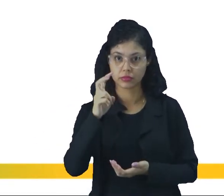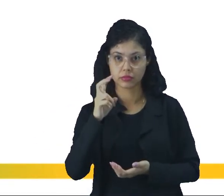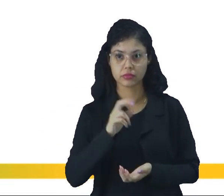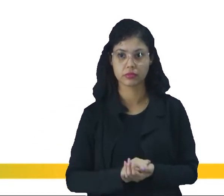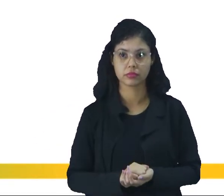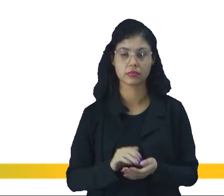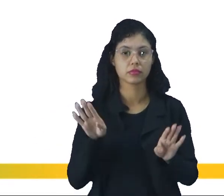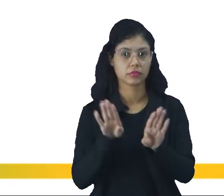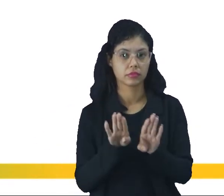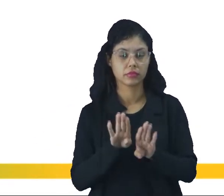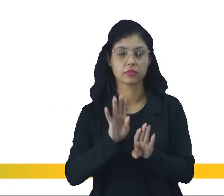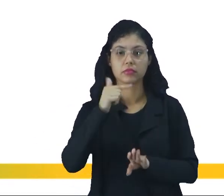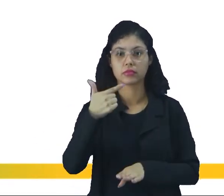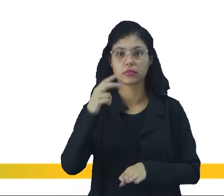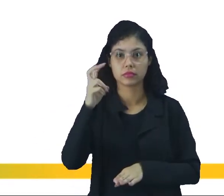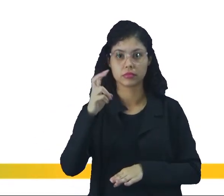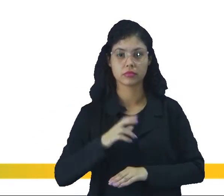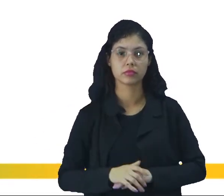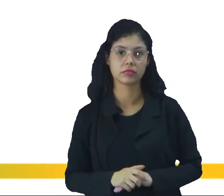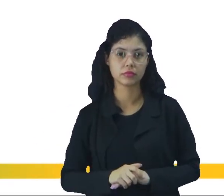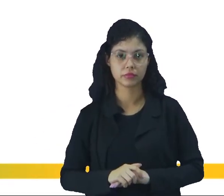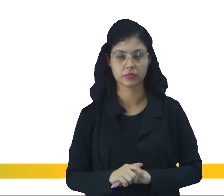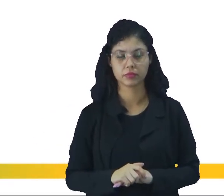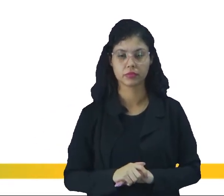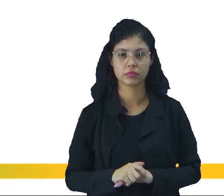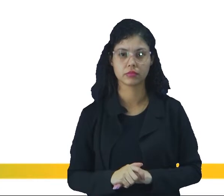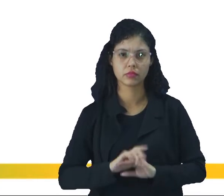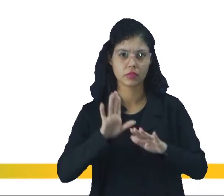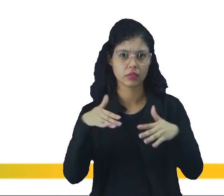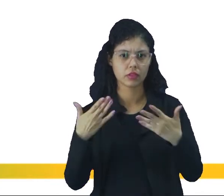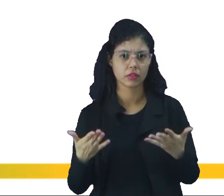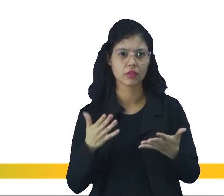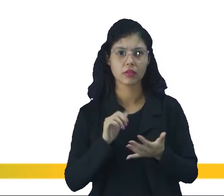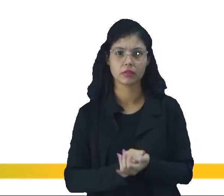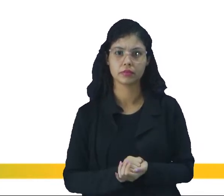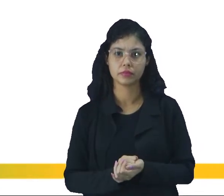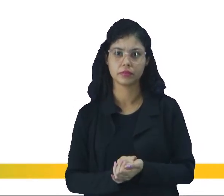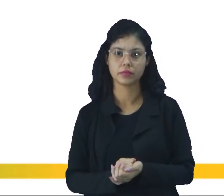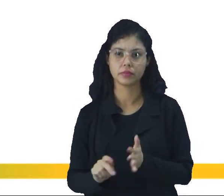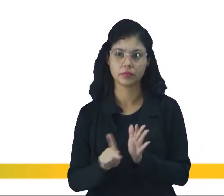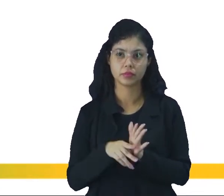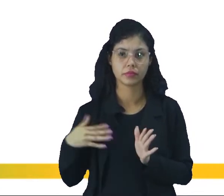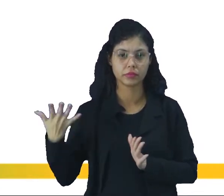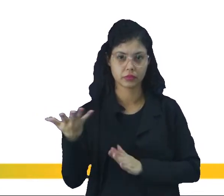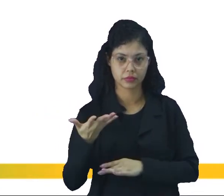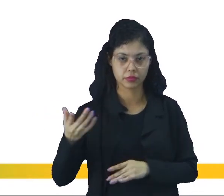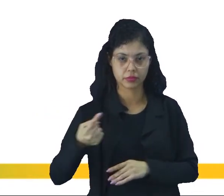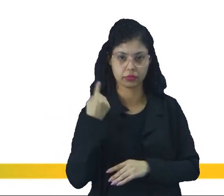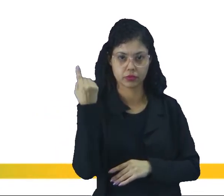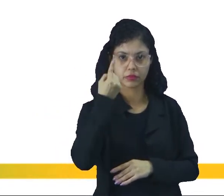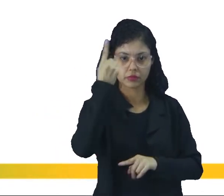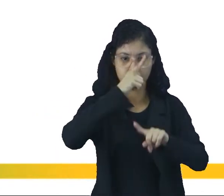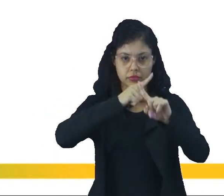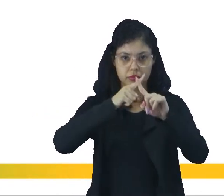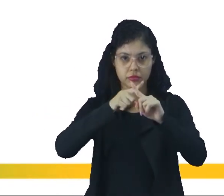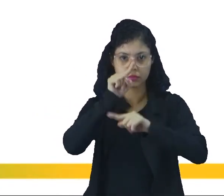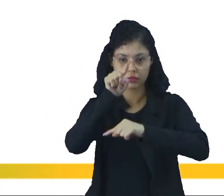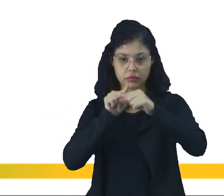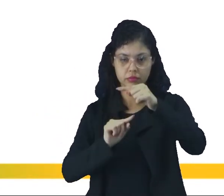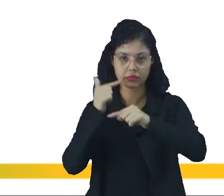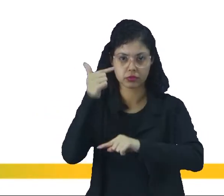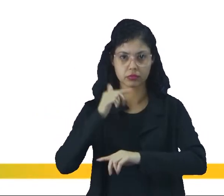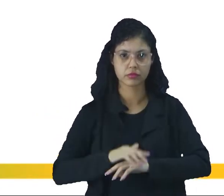25 e aqui também é 25, ó. Qual é a área de um triângulo? Base vezes altura dividido por